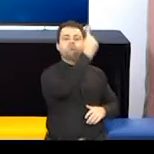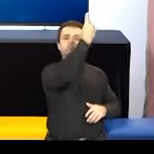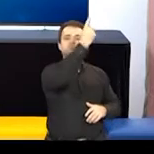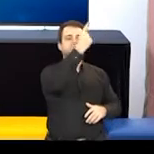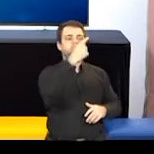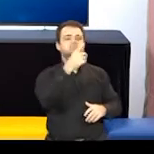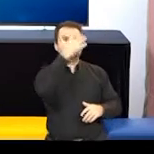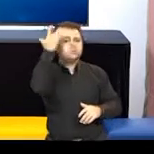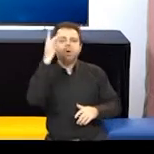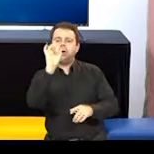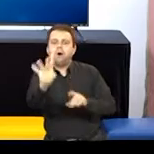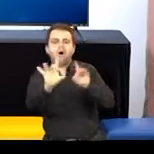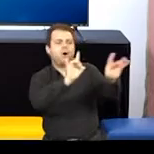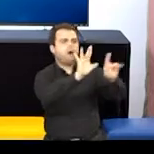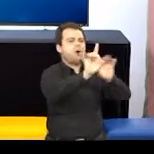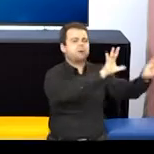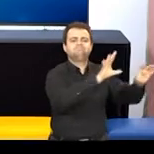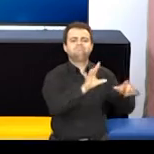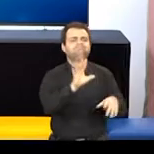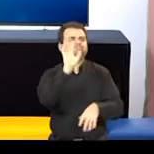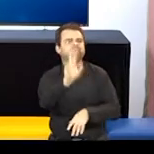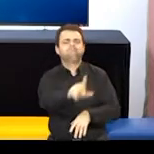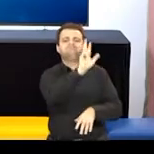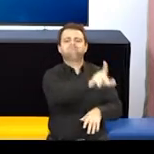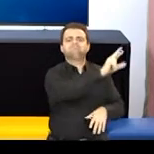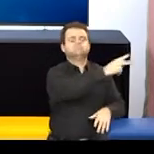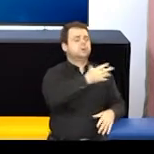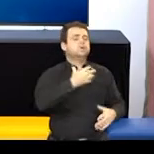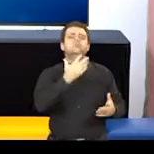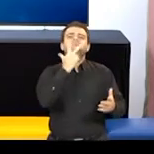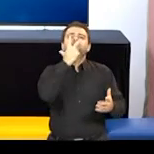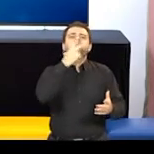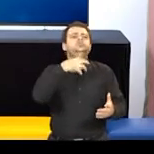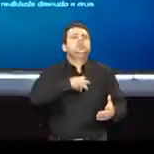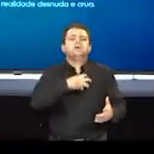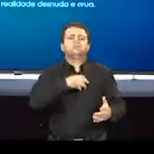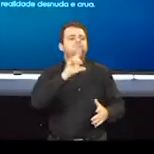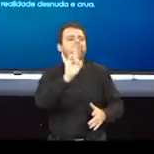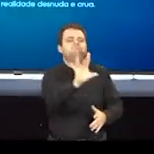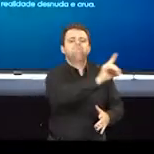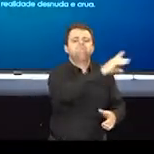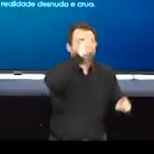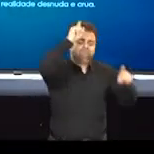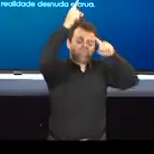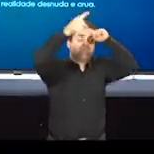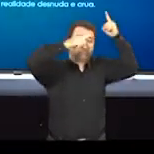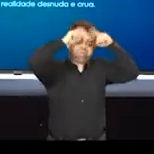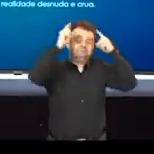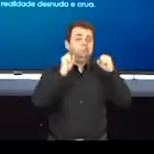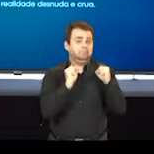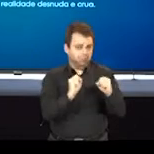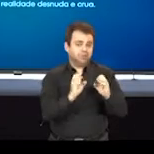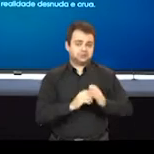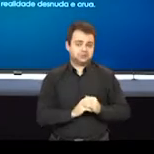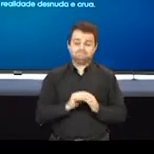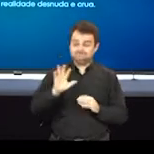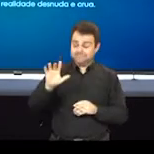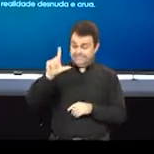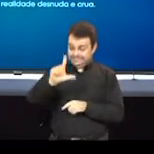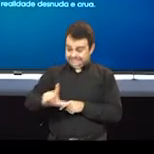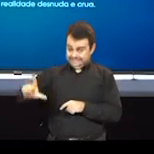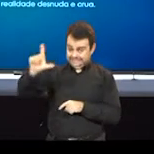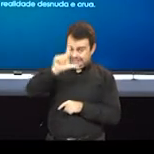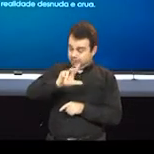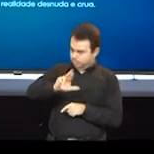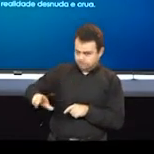autor recria um mundo à sua escolha, à sua vontade, à sua visão. Já no texto não literário, ele tem uma